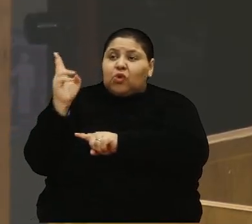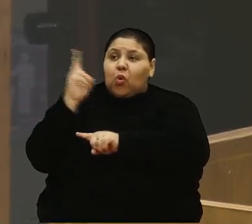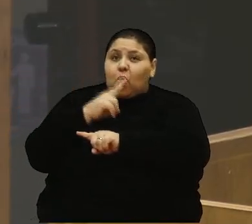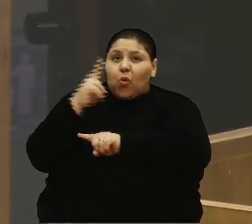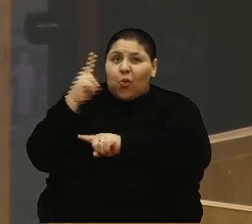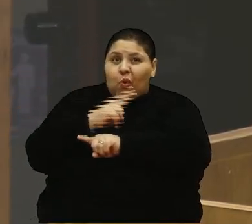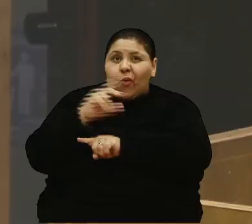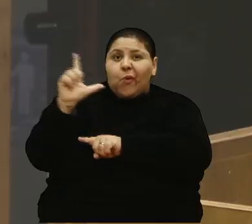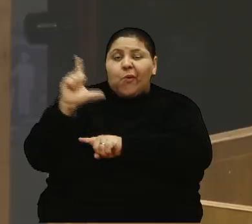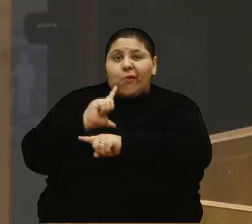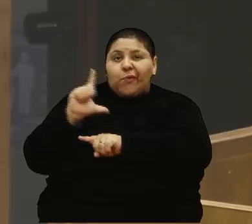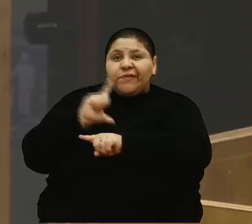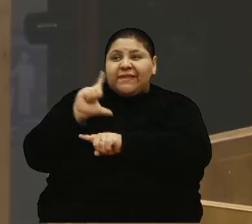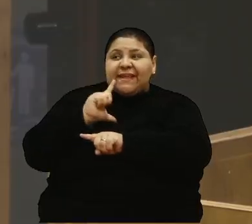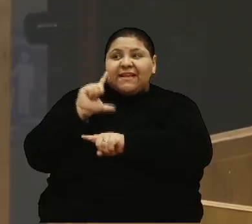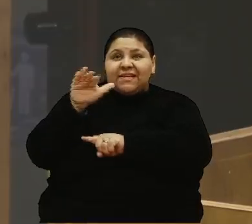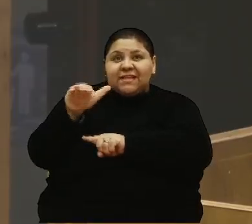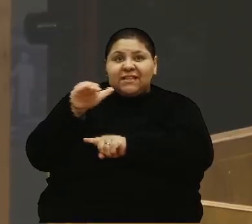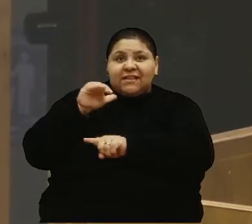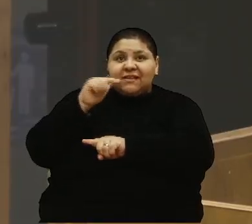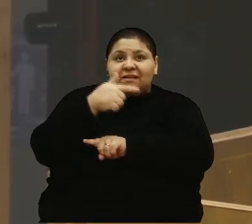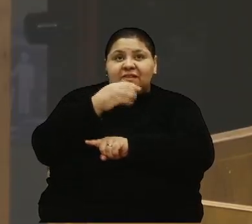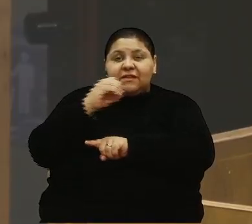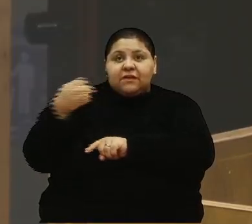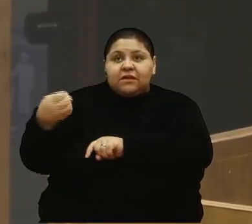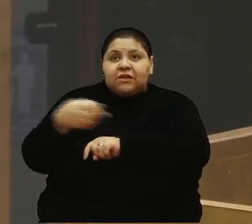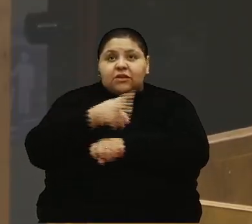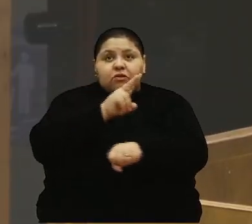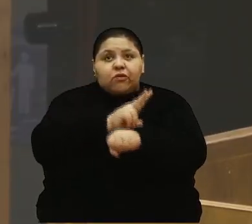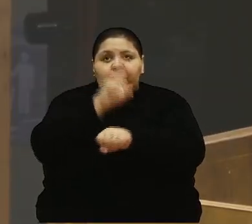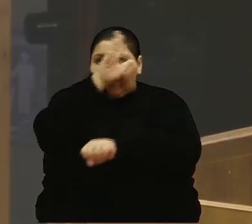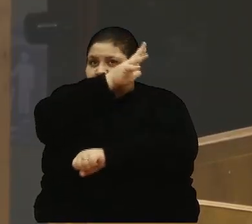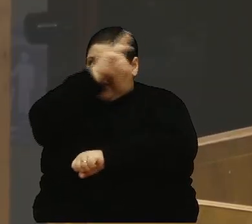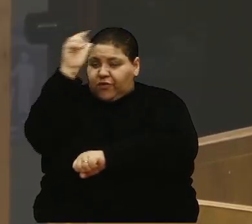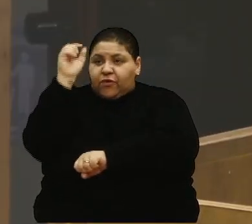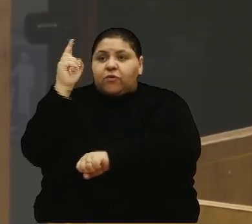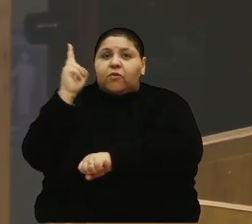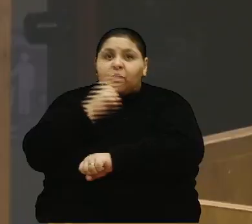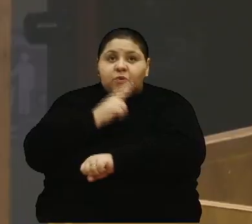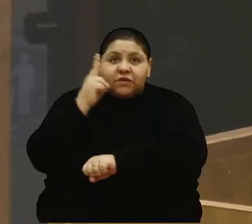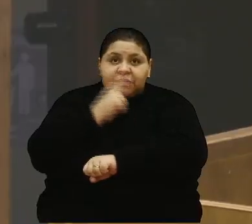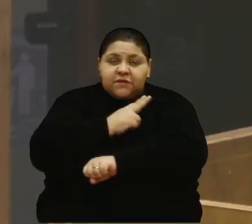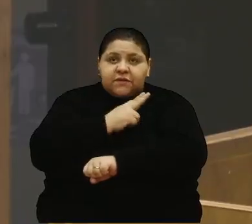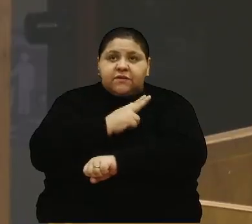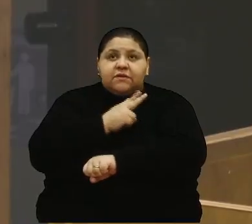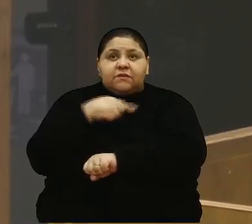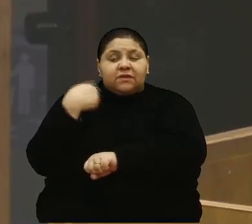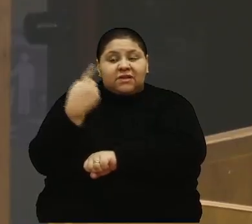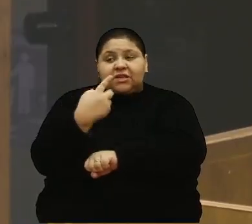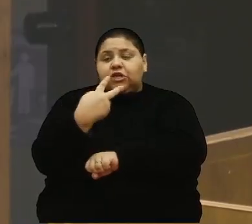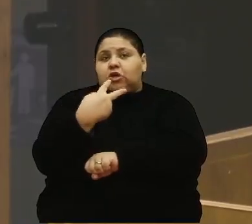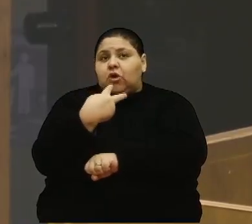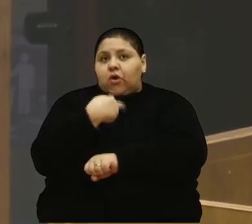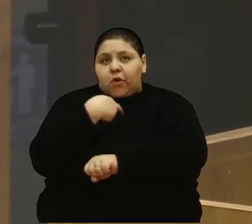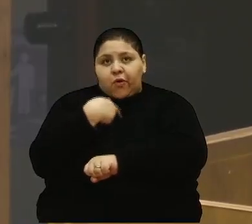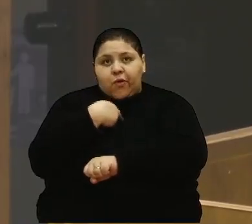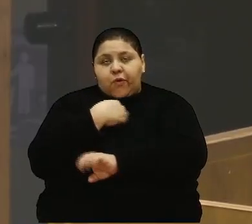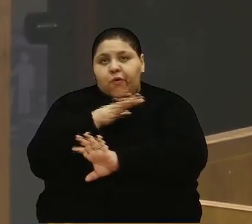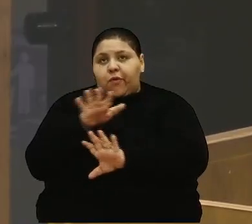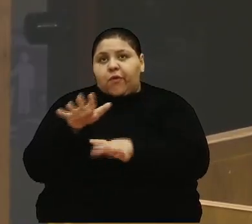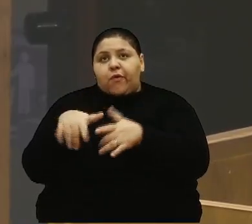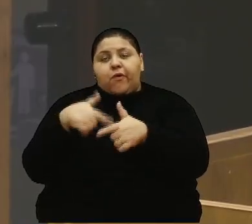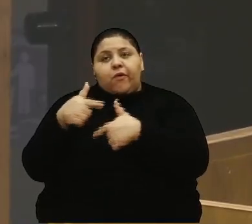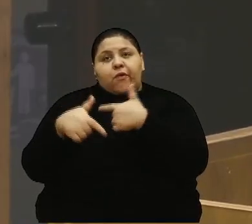Urgentemente tem que ser chamado os 70 novos guardas municipais. Urgentemente. A gente não pode ficar